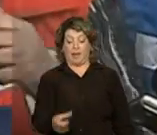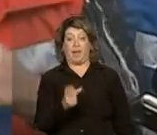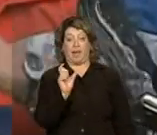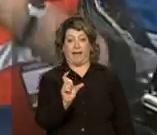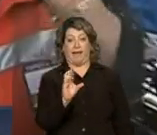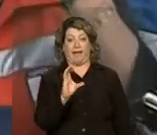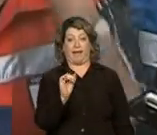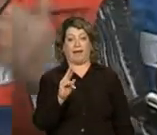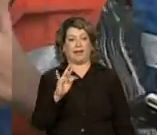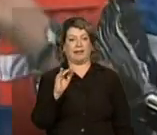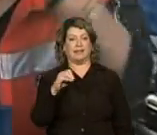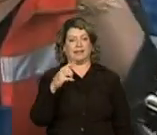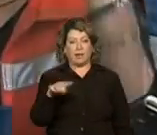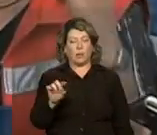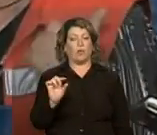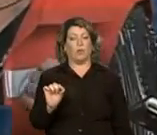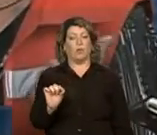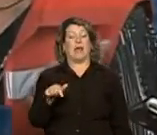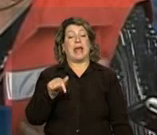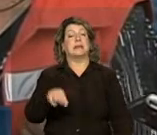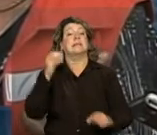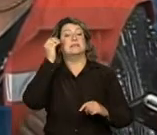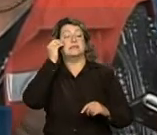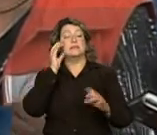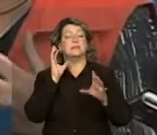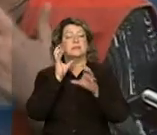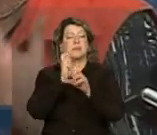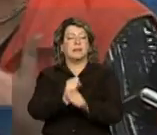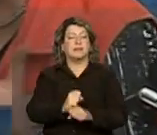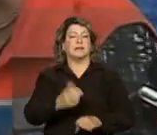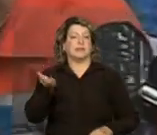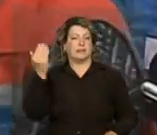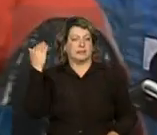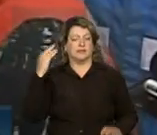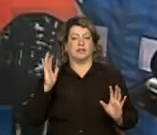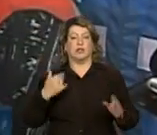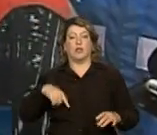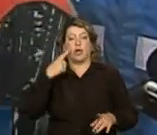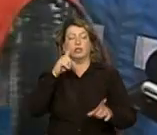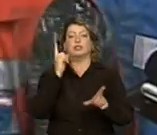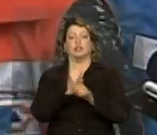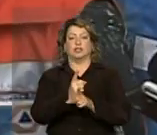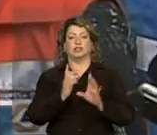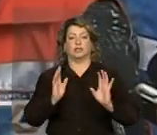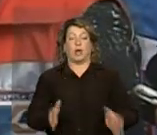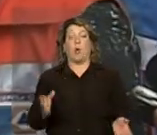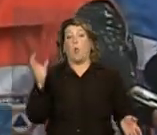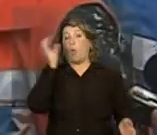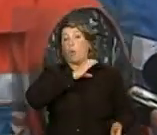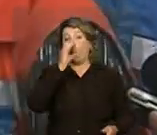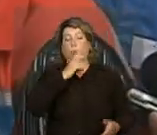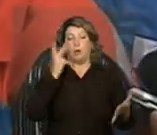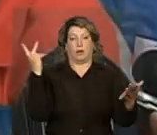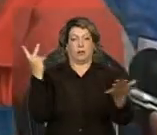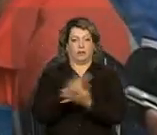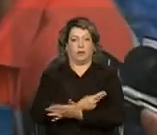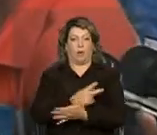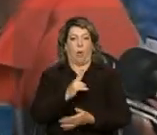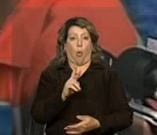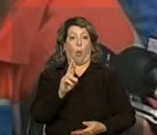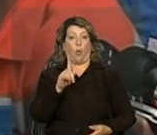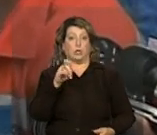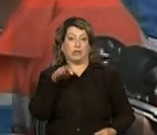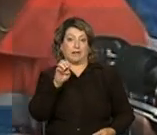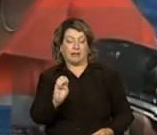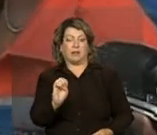seguinte. Com as experiências passadas, nós descobrimos que na urgência e na emergência, não dá para